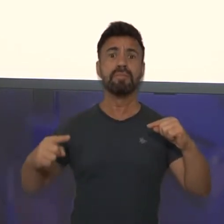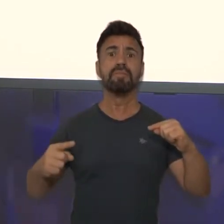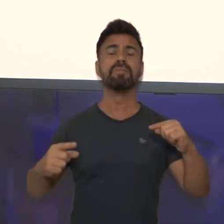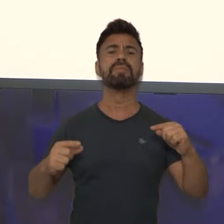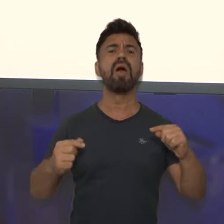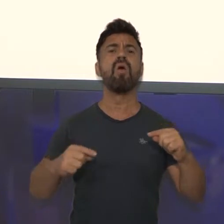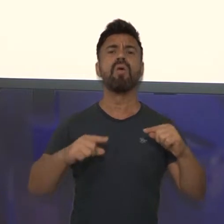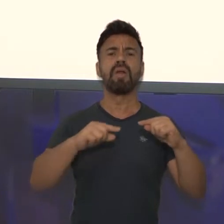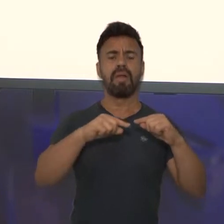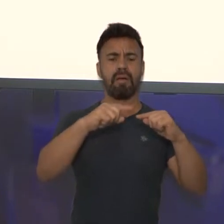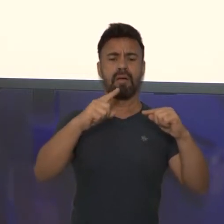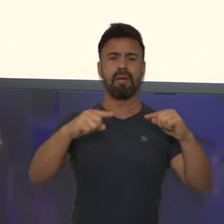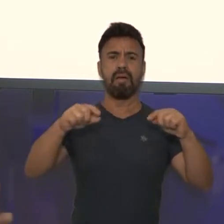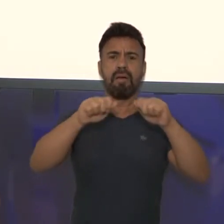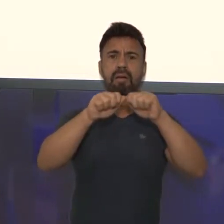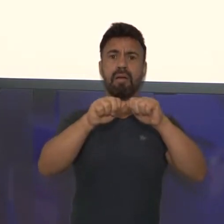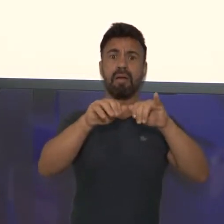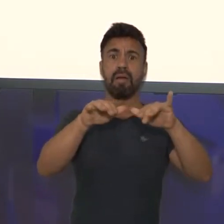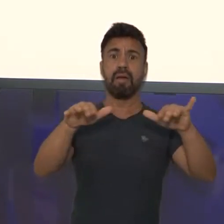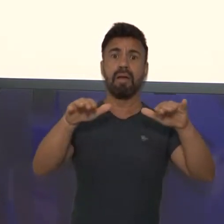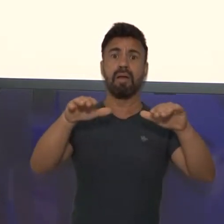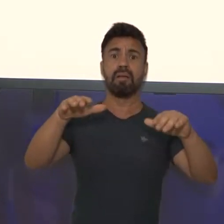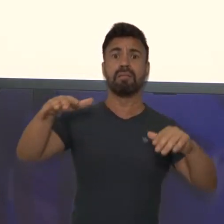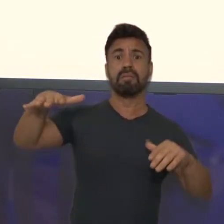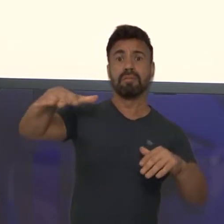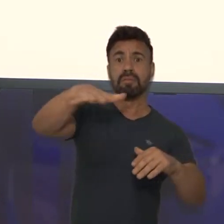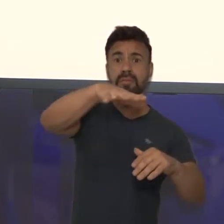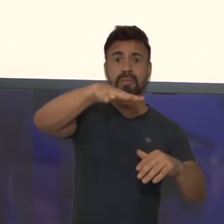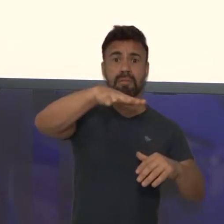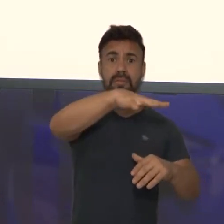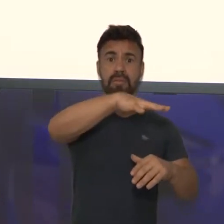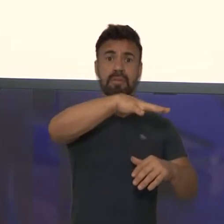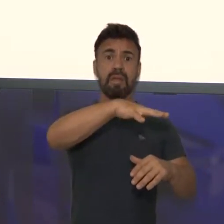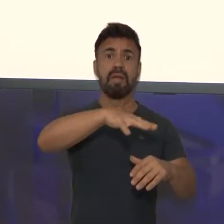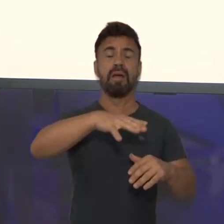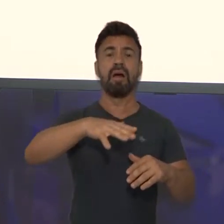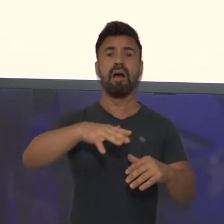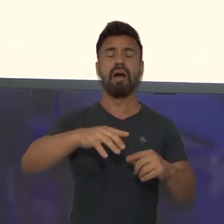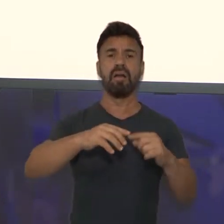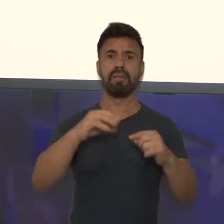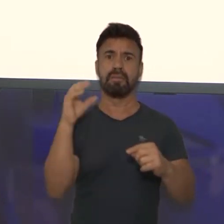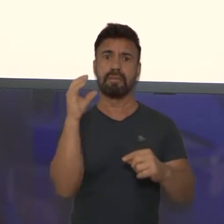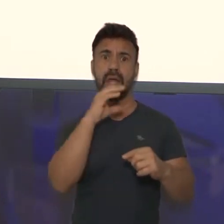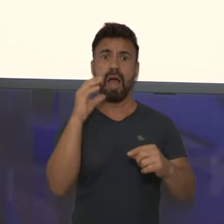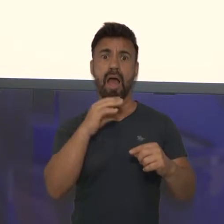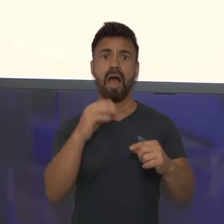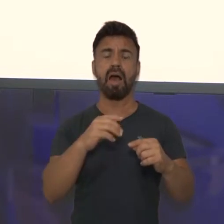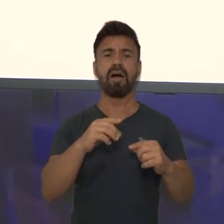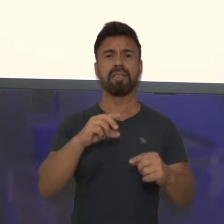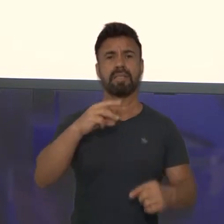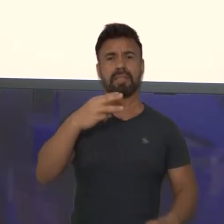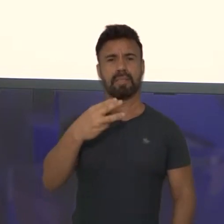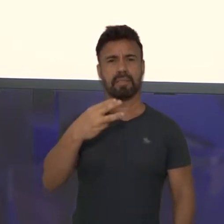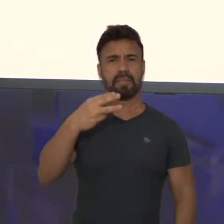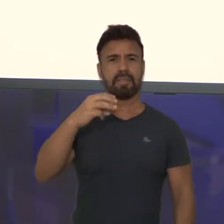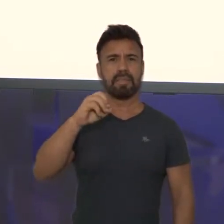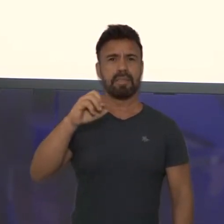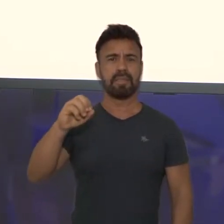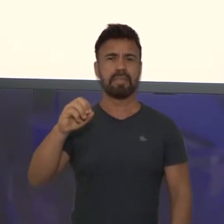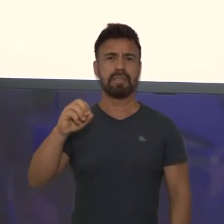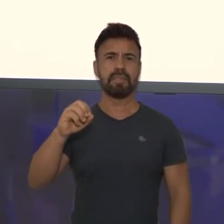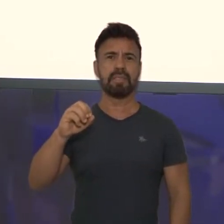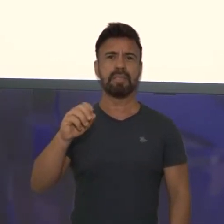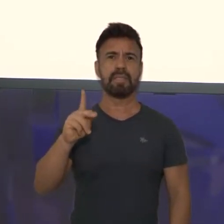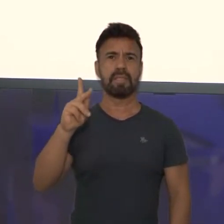são ondas que se propagam no ar e no vácuo sobre altas velocidades, equivalente a 300 km por